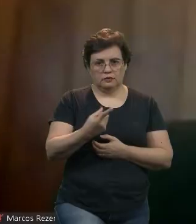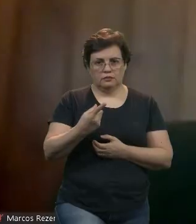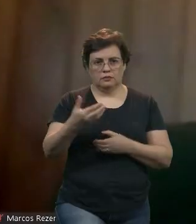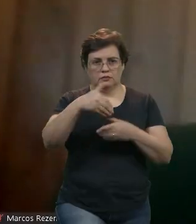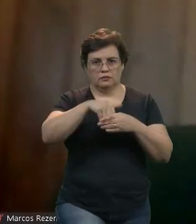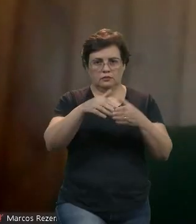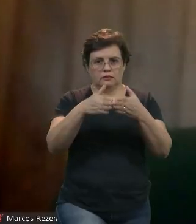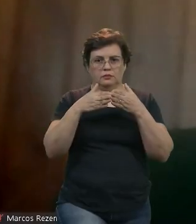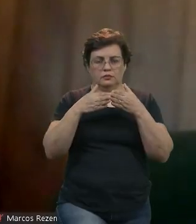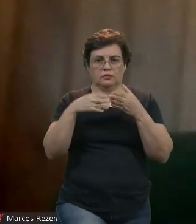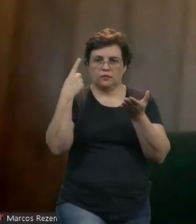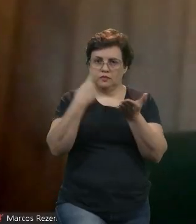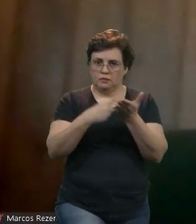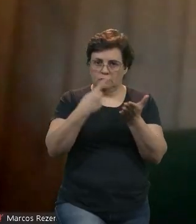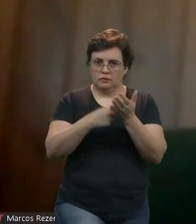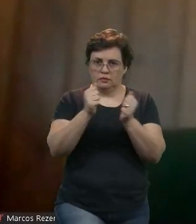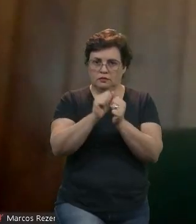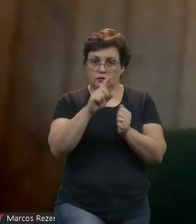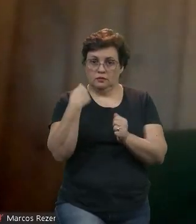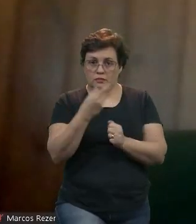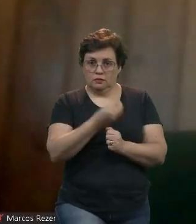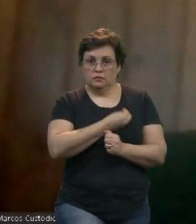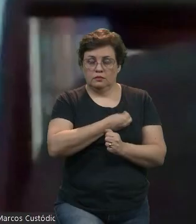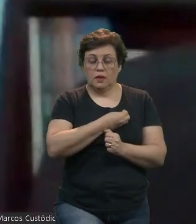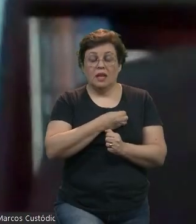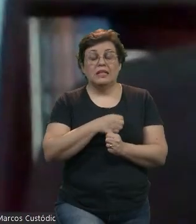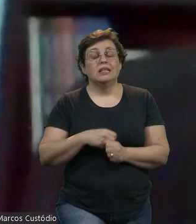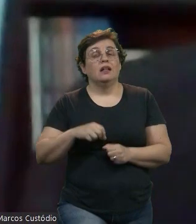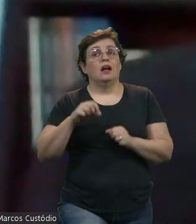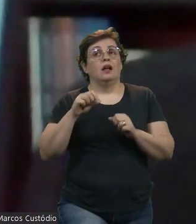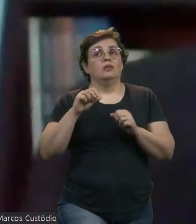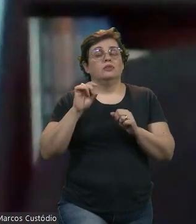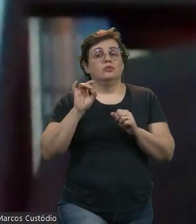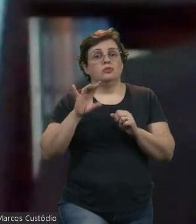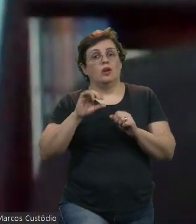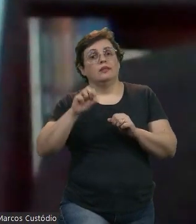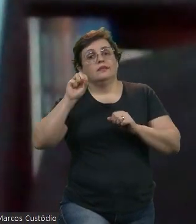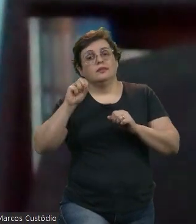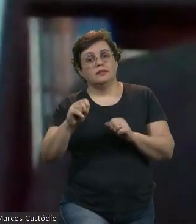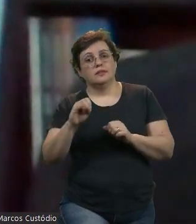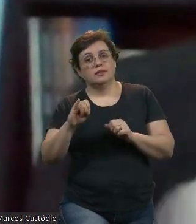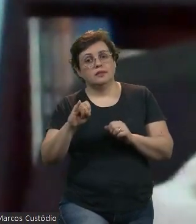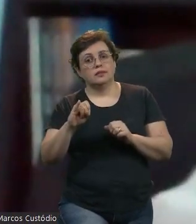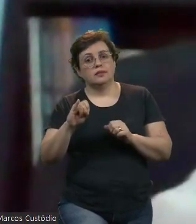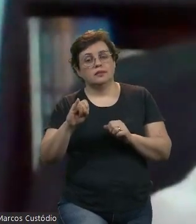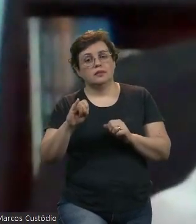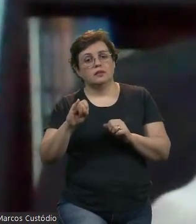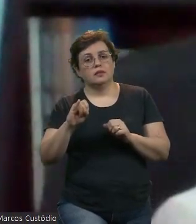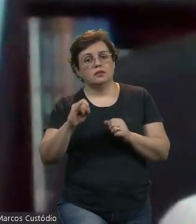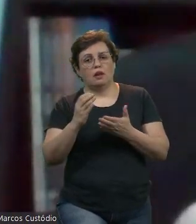requerimento, comprometidos com a nossa presença, exceto nas hipóteses de